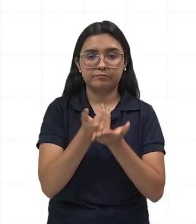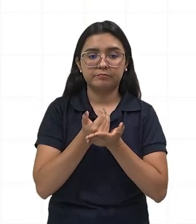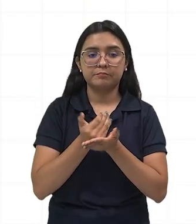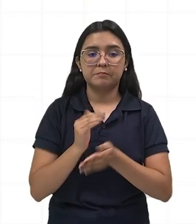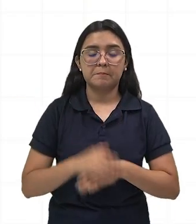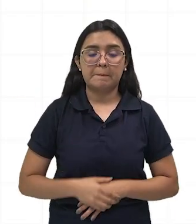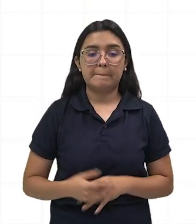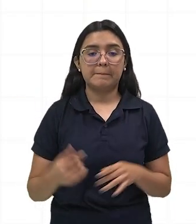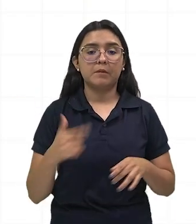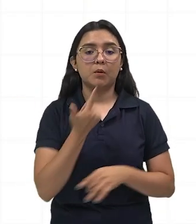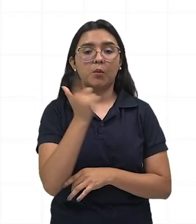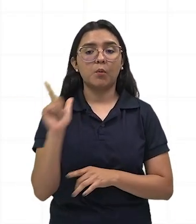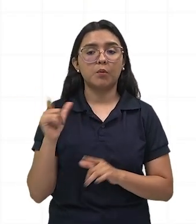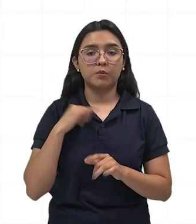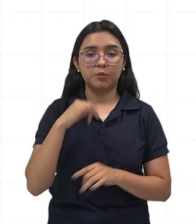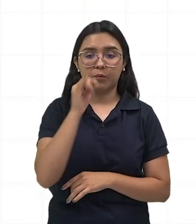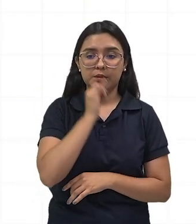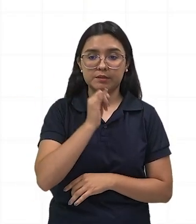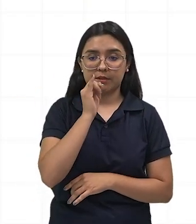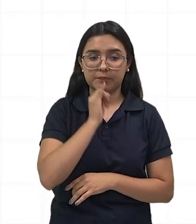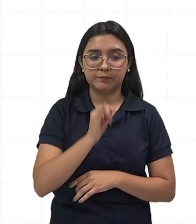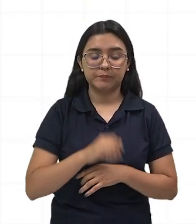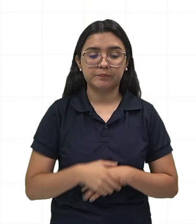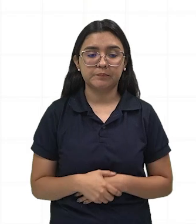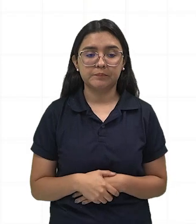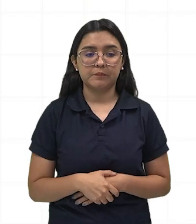Outro exemplo, né? Para ficar bem mais